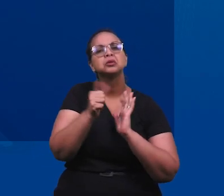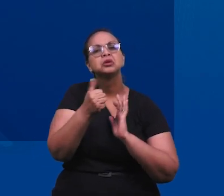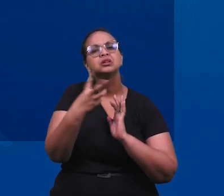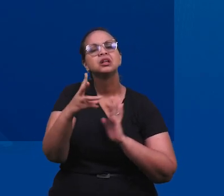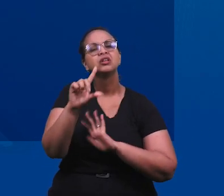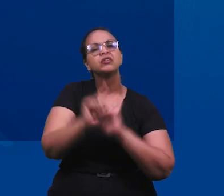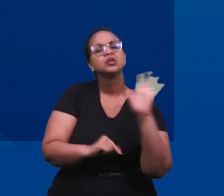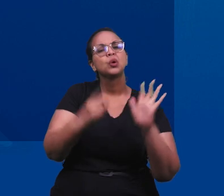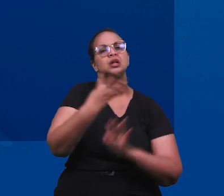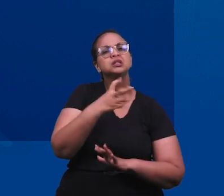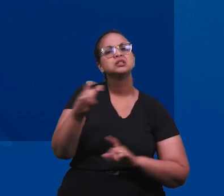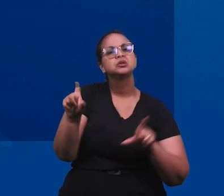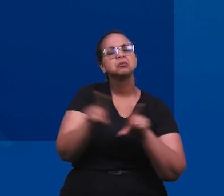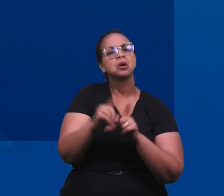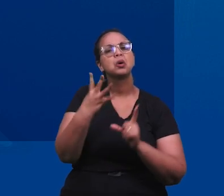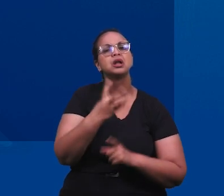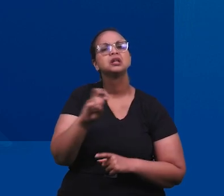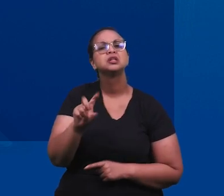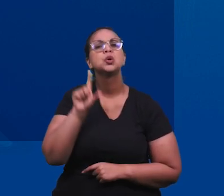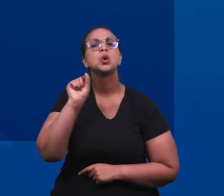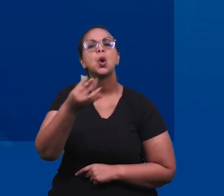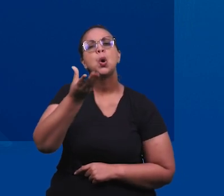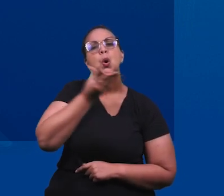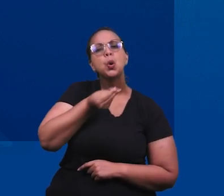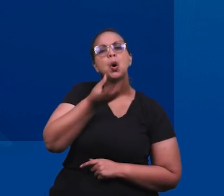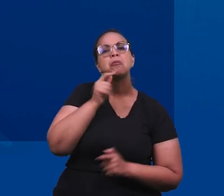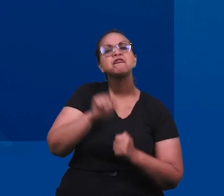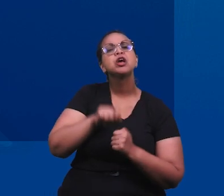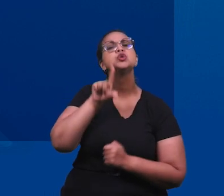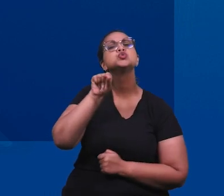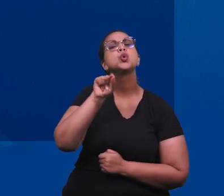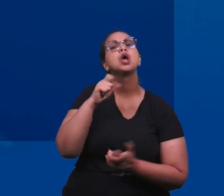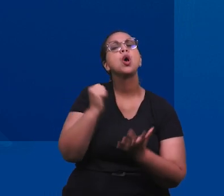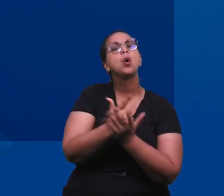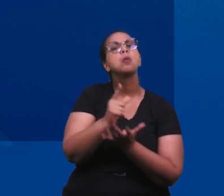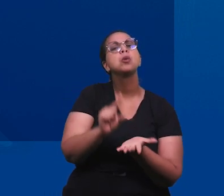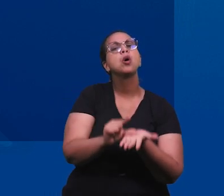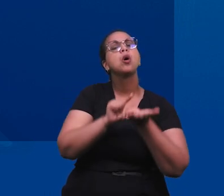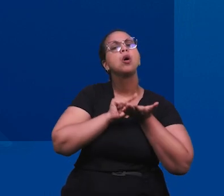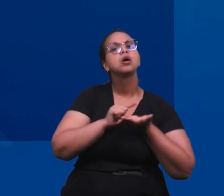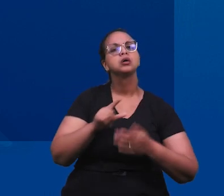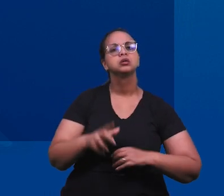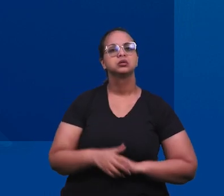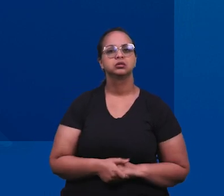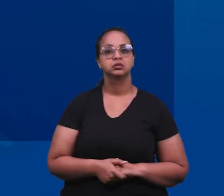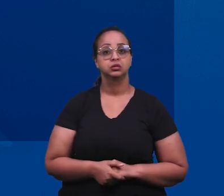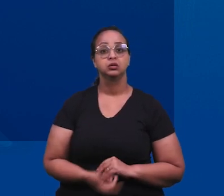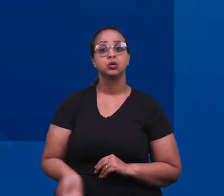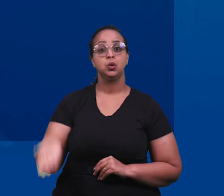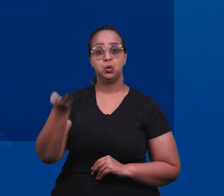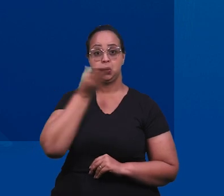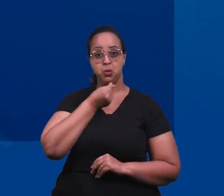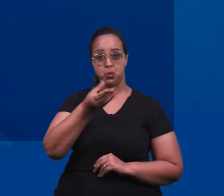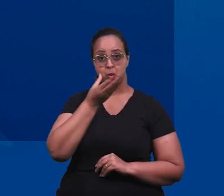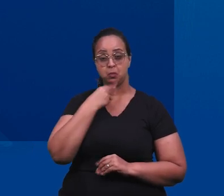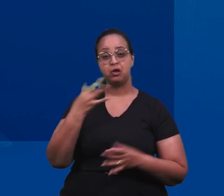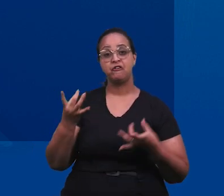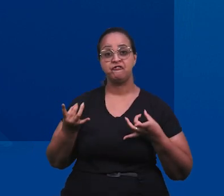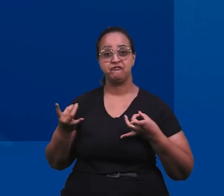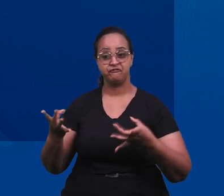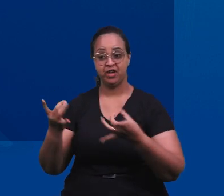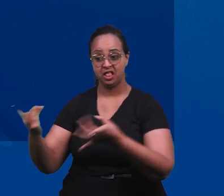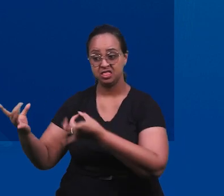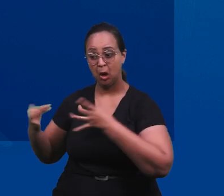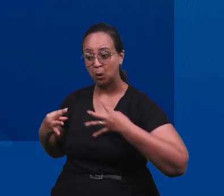13, 45 e 46. O que fez o homem que encontrou a pérola de grande valor? O homem